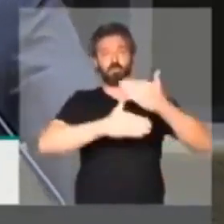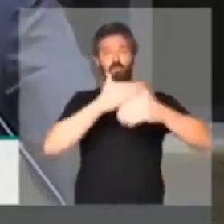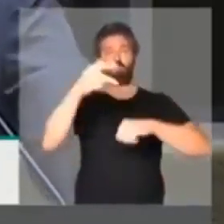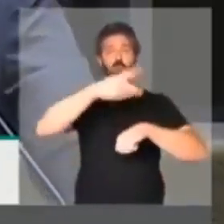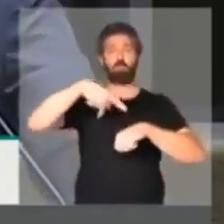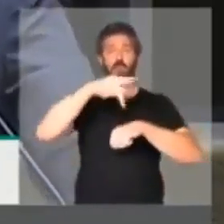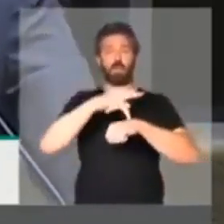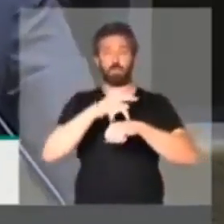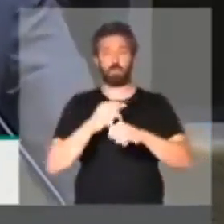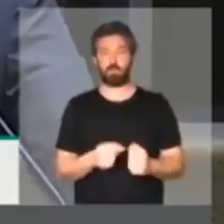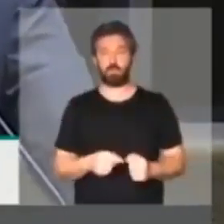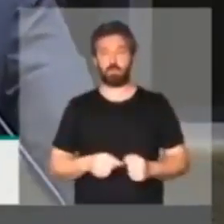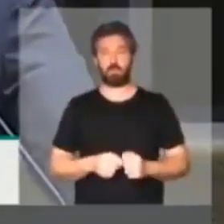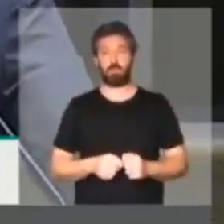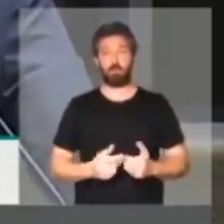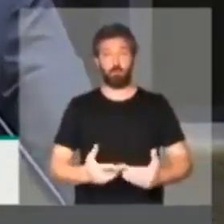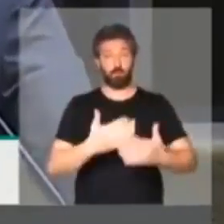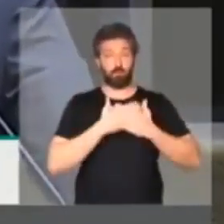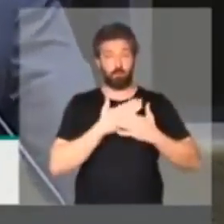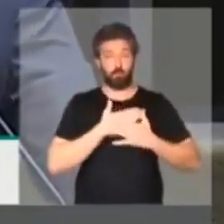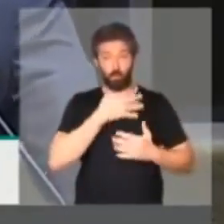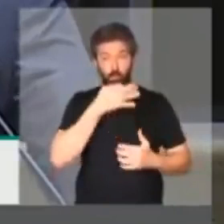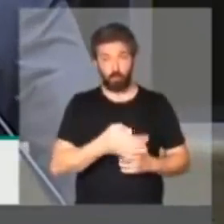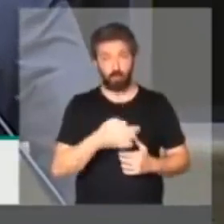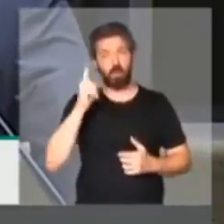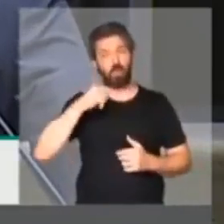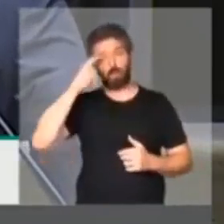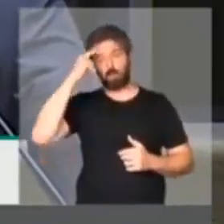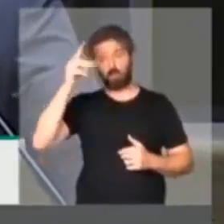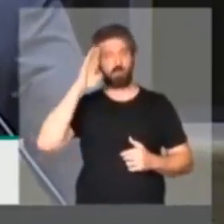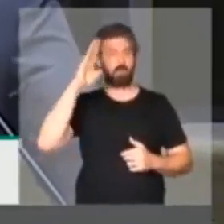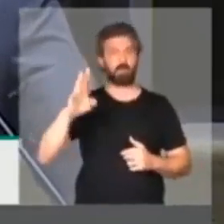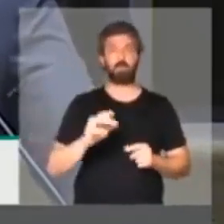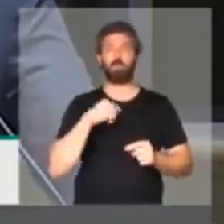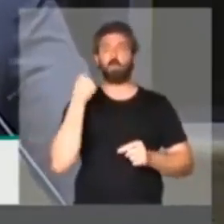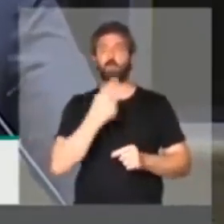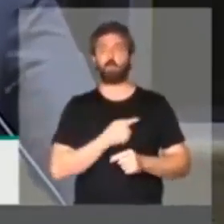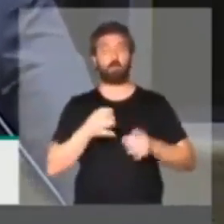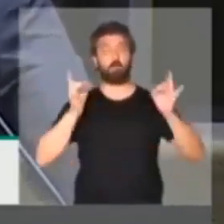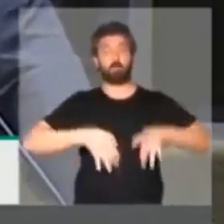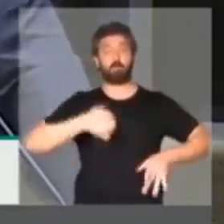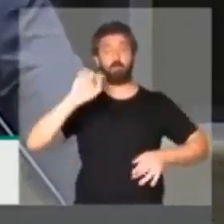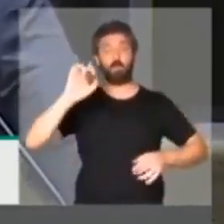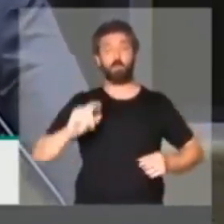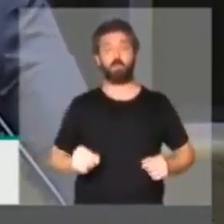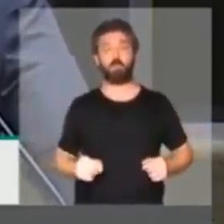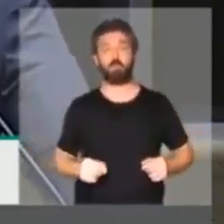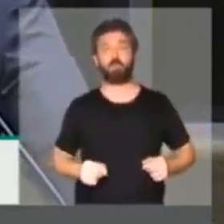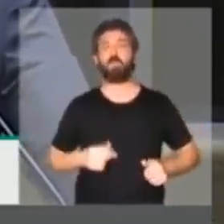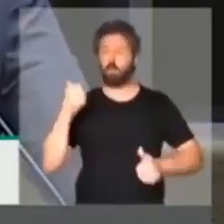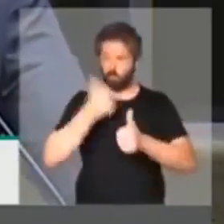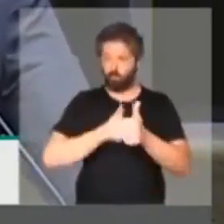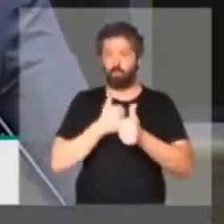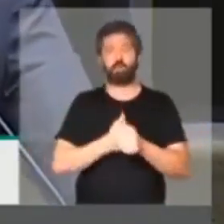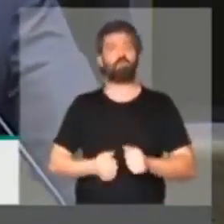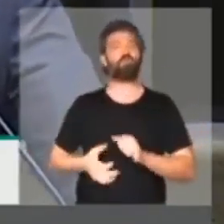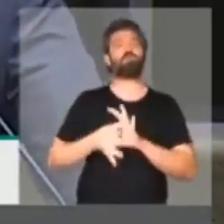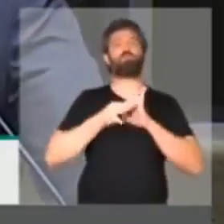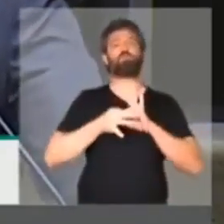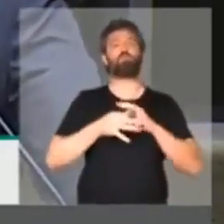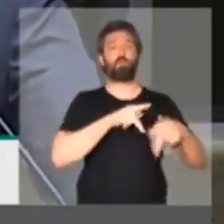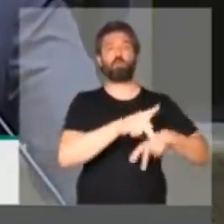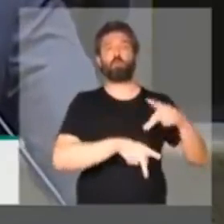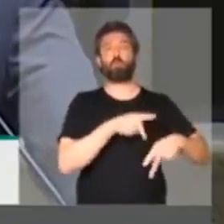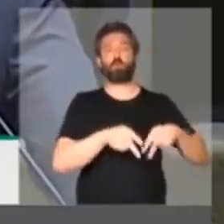nação. Este é para nós um princípio que nós não abrimos mão. E lutaremos junto com o povo